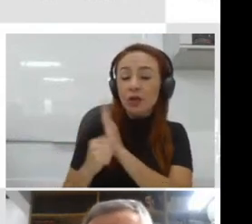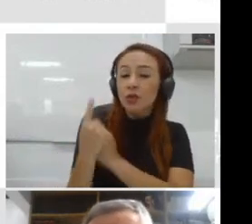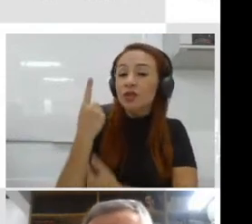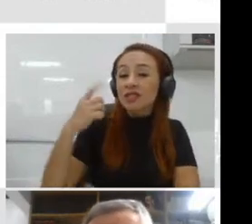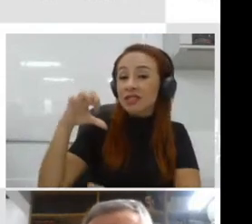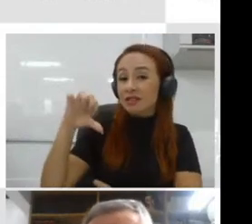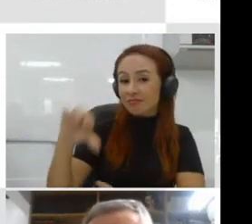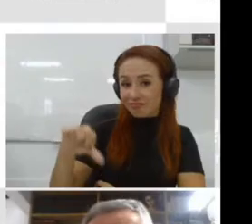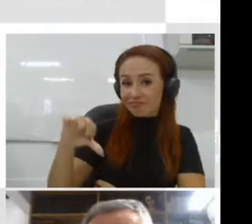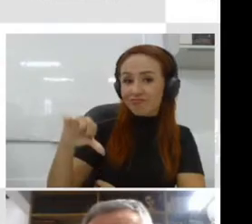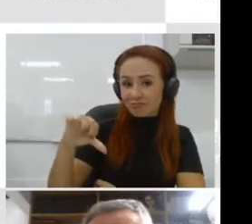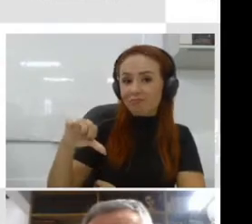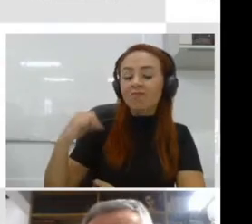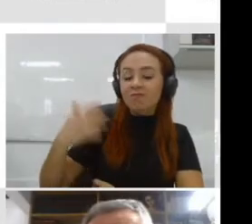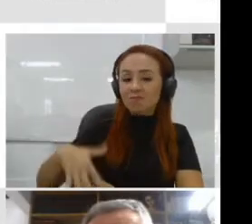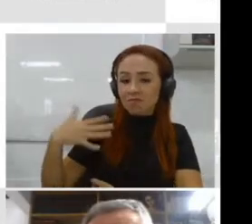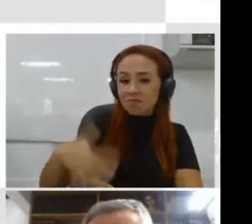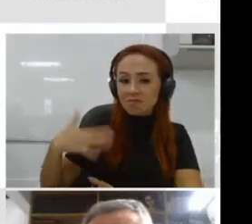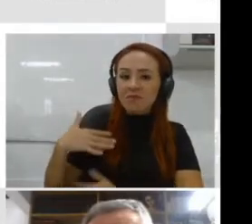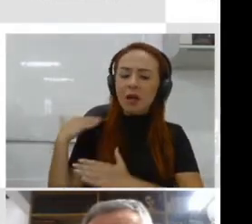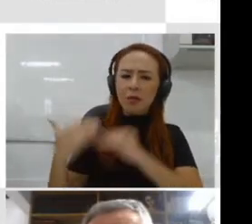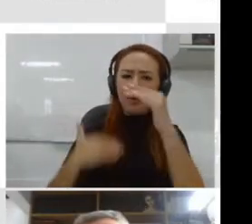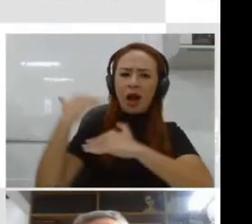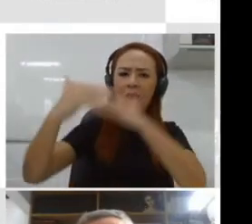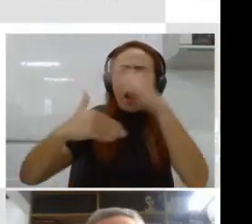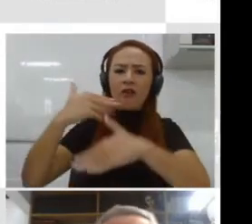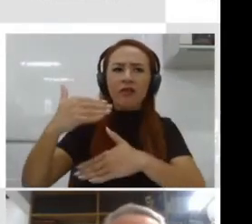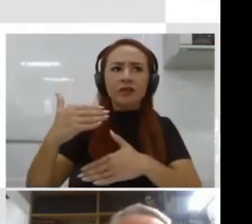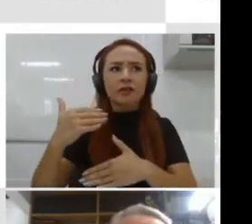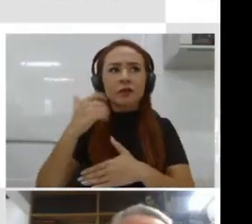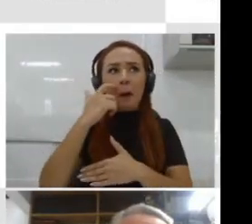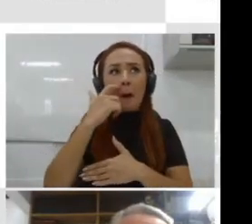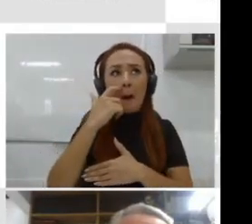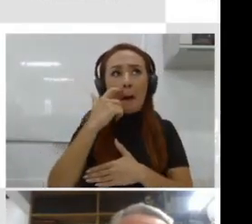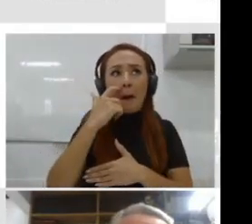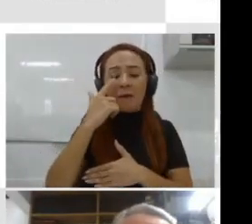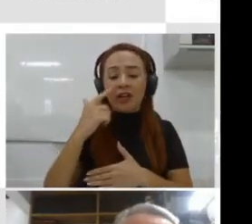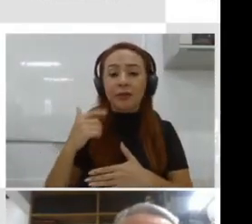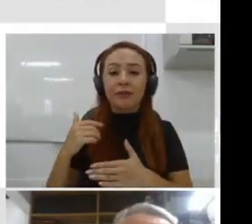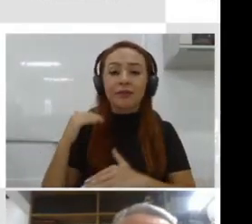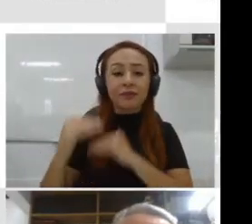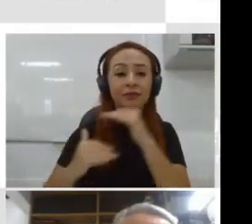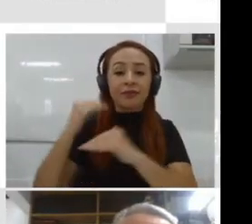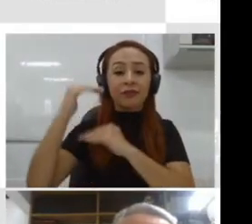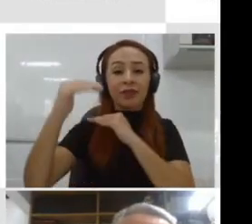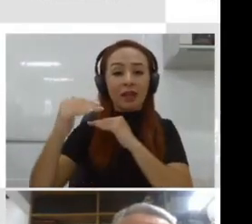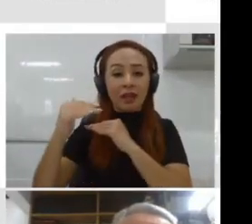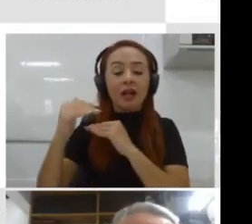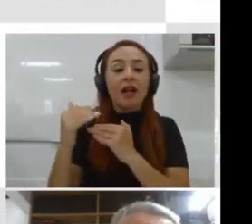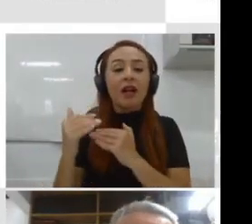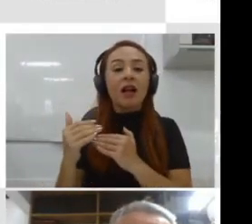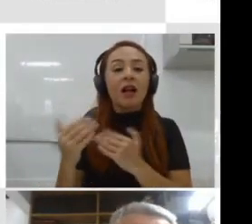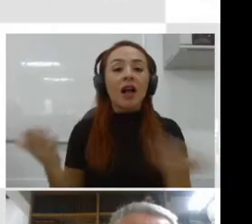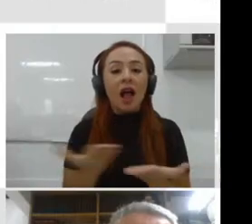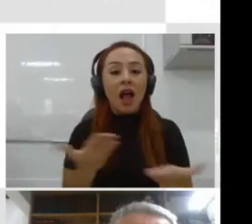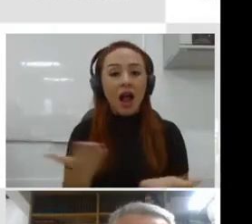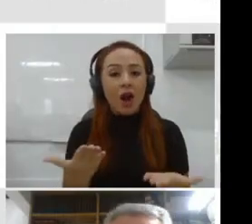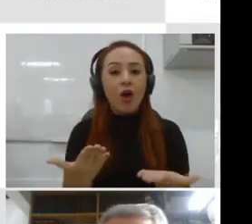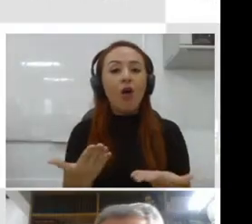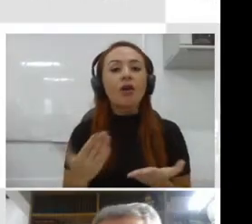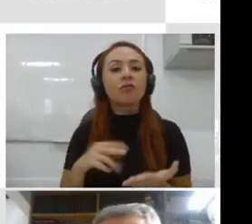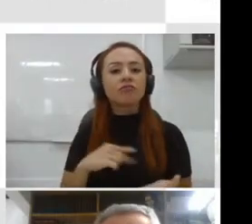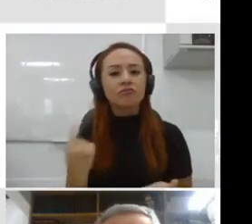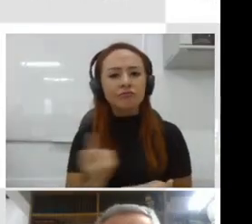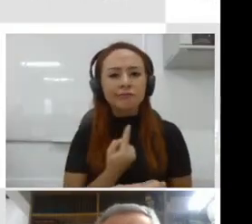de progressos, de melhorias, de avanços, etc., etc., mas agora nós estamos tendo que enfrentar as consequências,